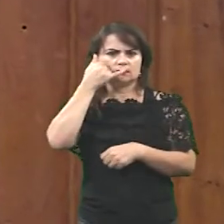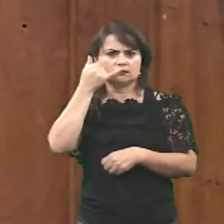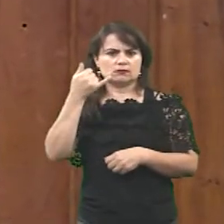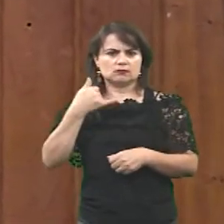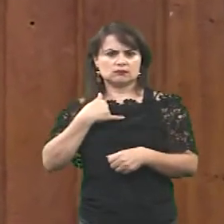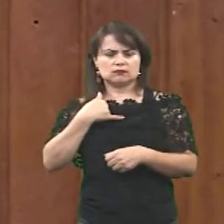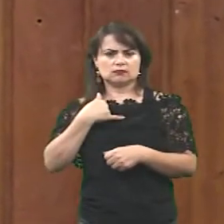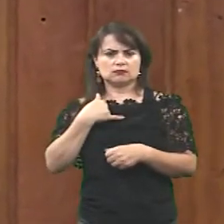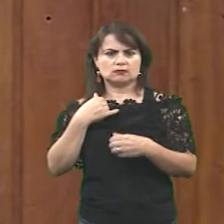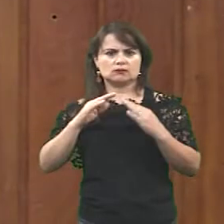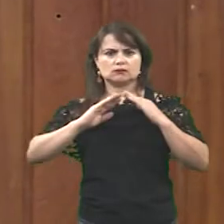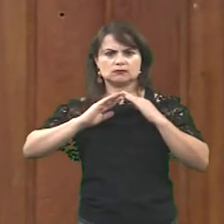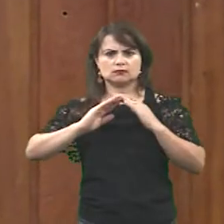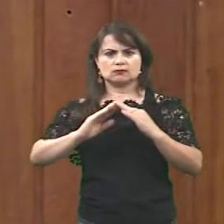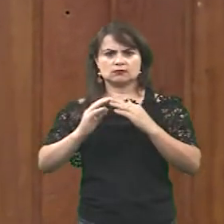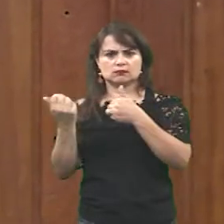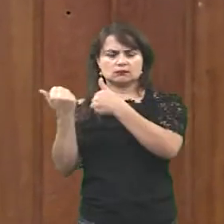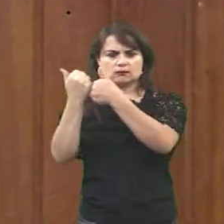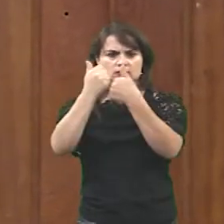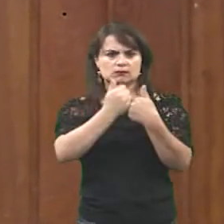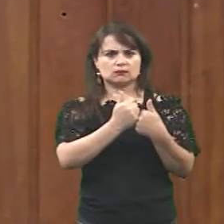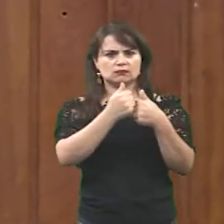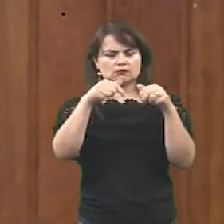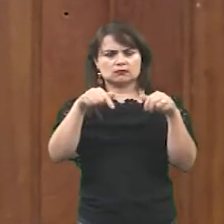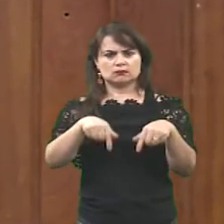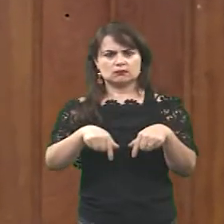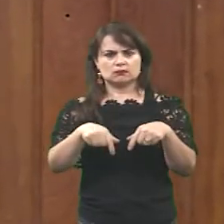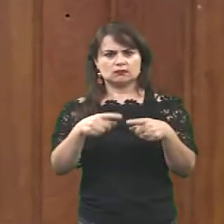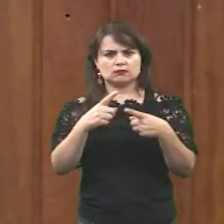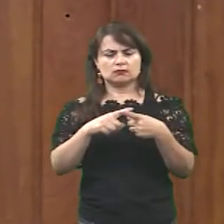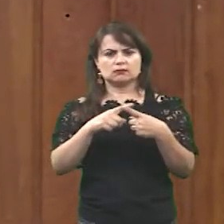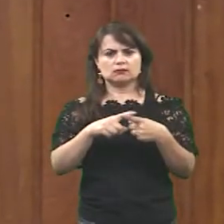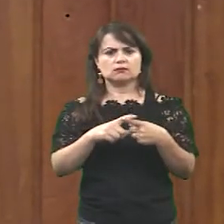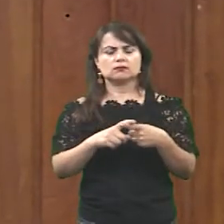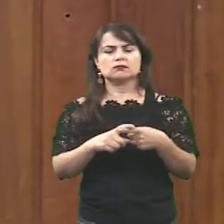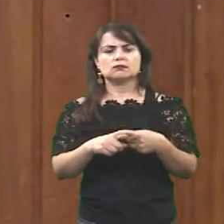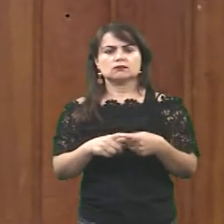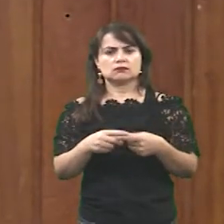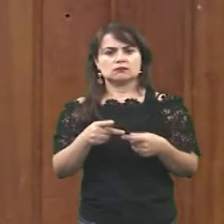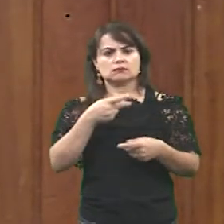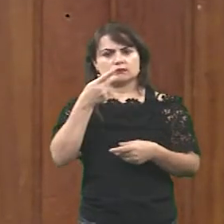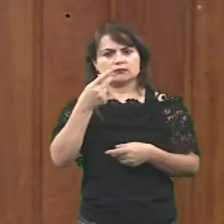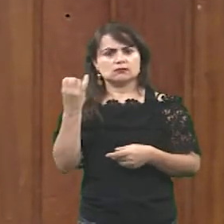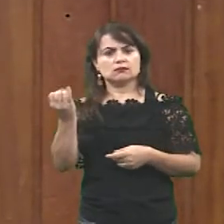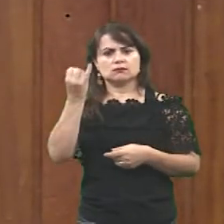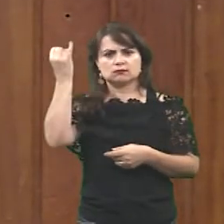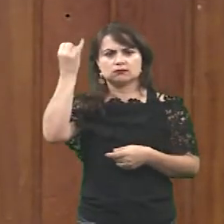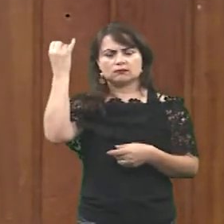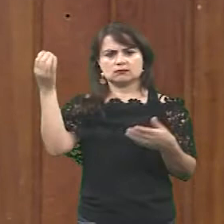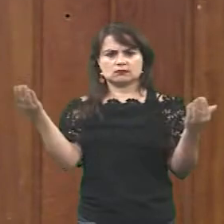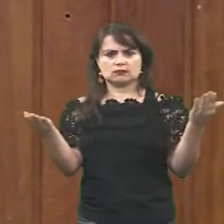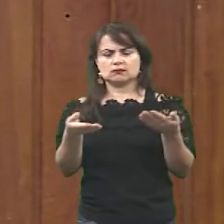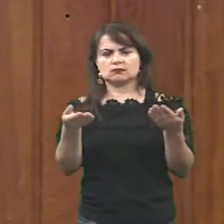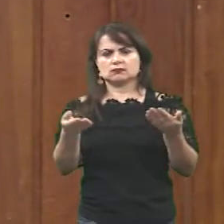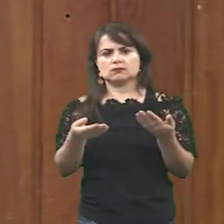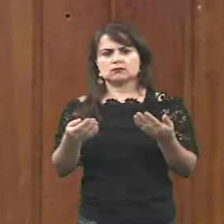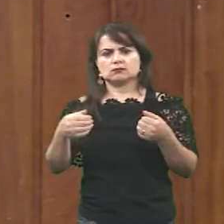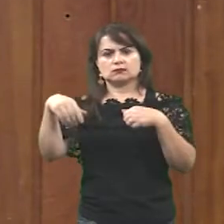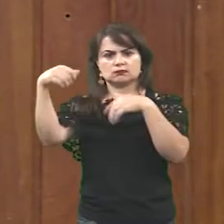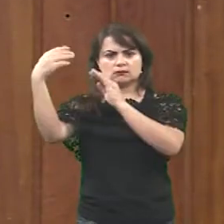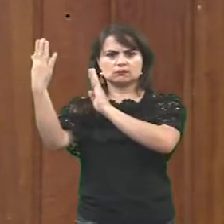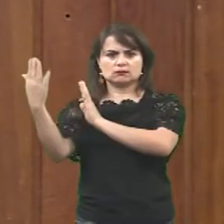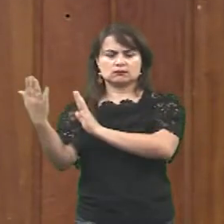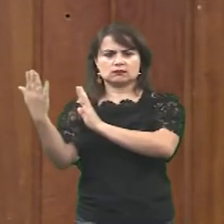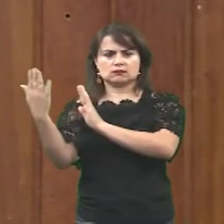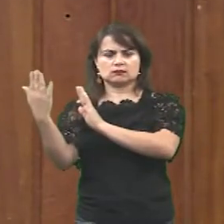municipal de Assistência e Desenvolvimento Social, Vânia Lombardi, parabenizou os homenageados. Em nome do prefeito Daniel, eu